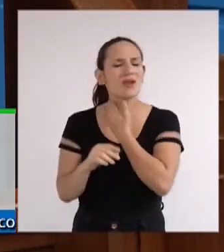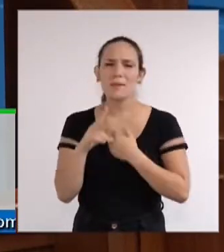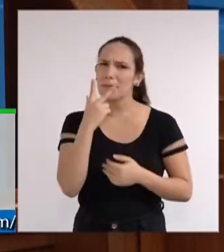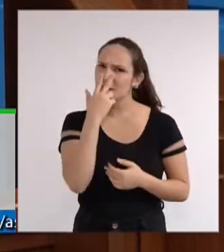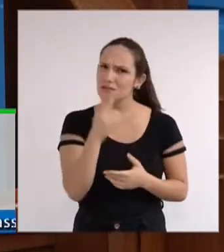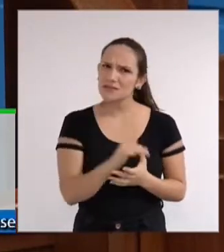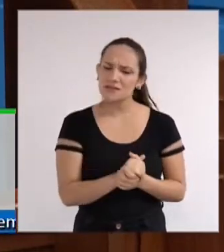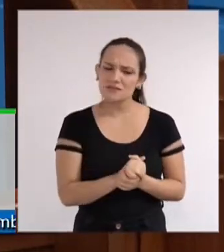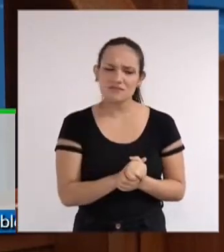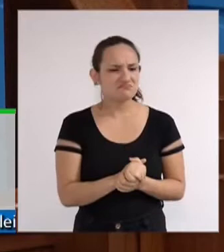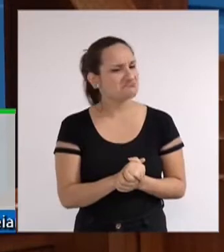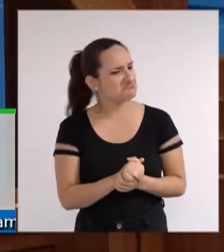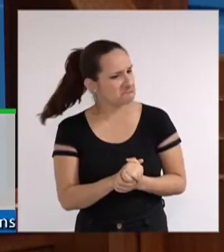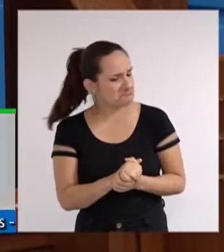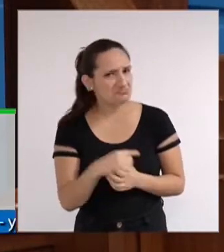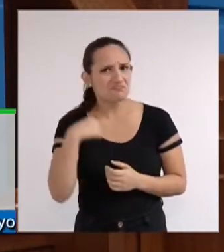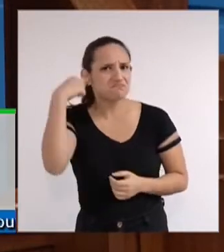vontade.